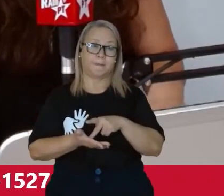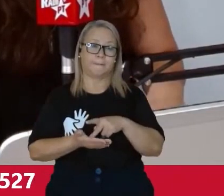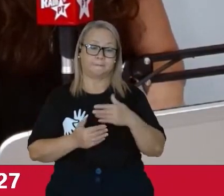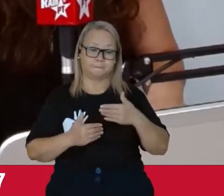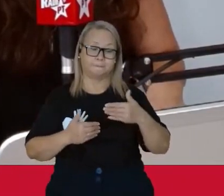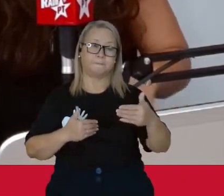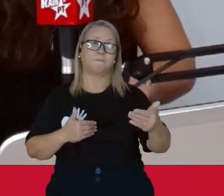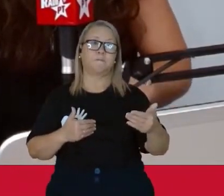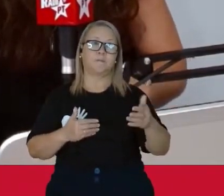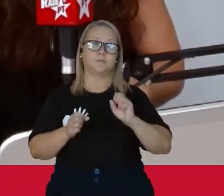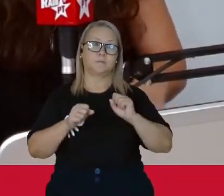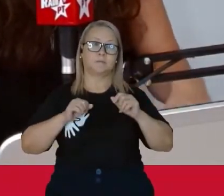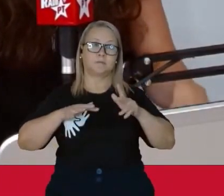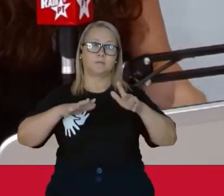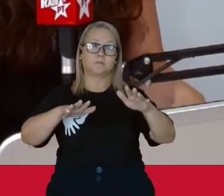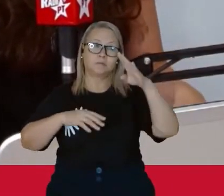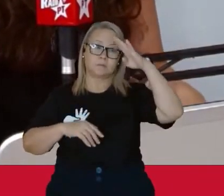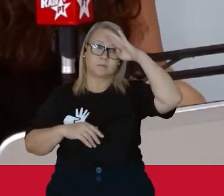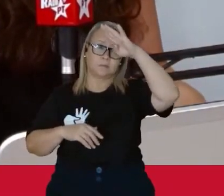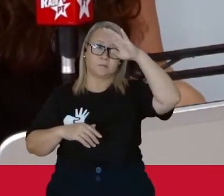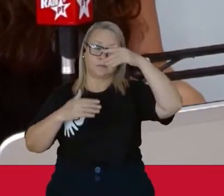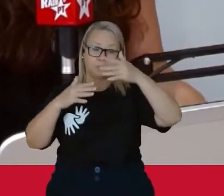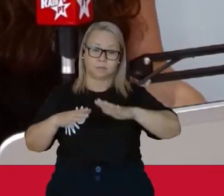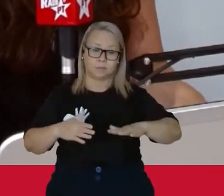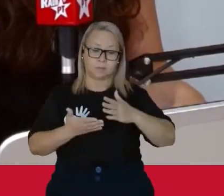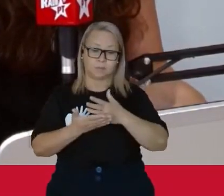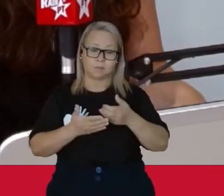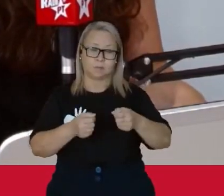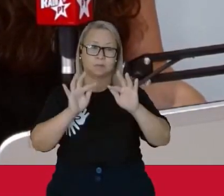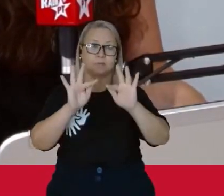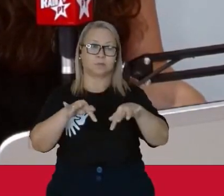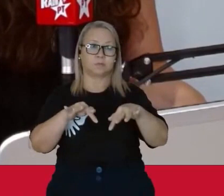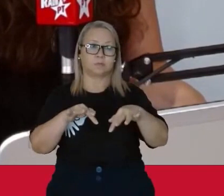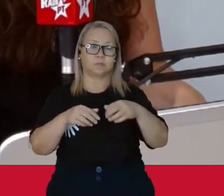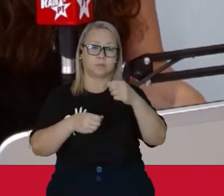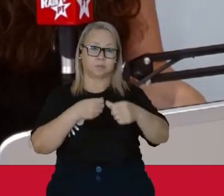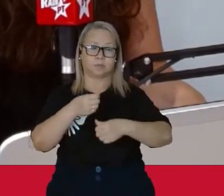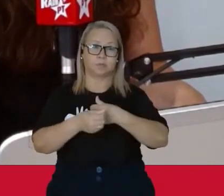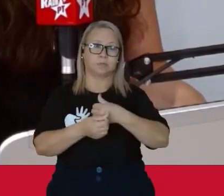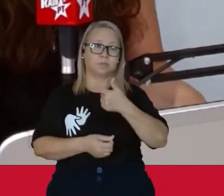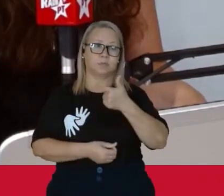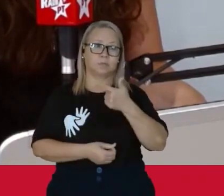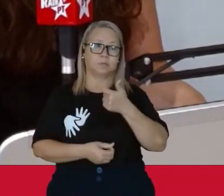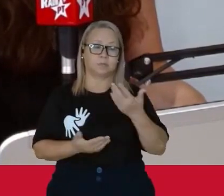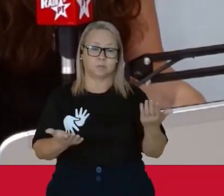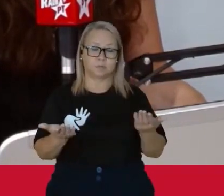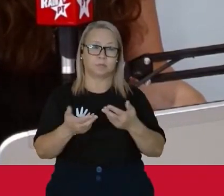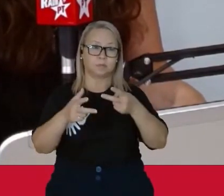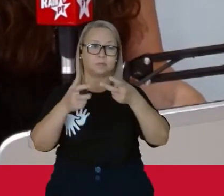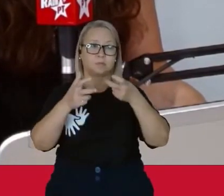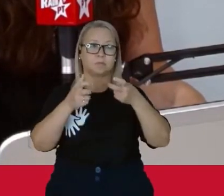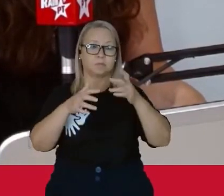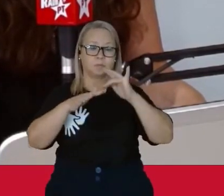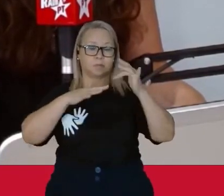Durante a pandemia, principalmente ali do final do segundo semestre para agora, a gente perceber que a mídia,